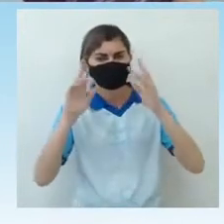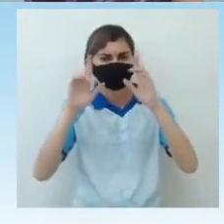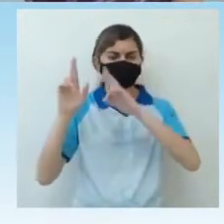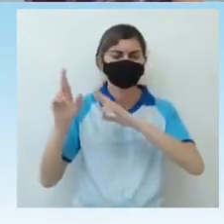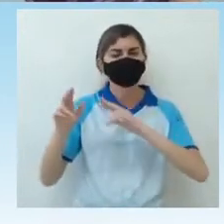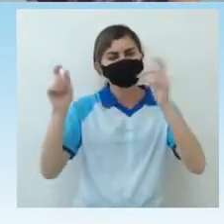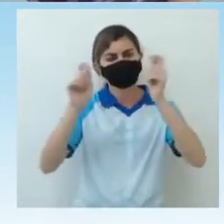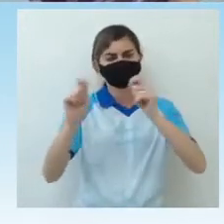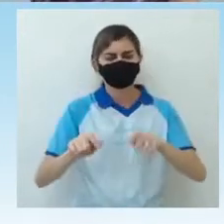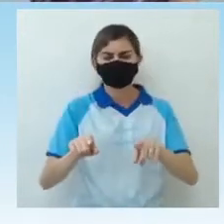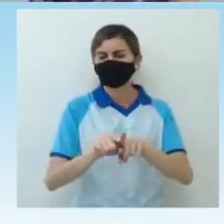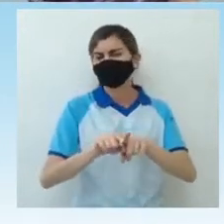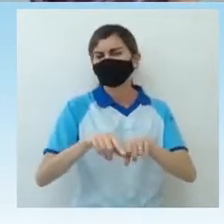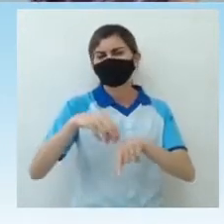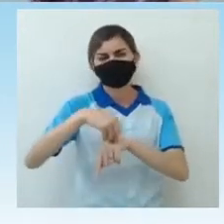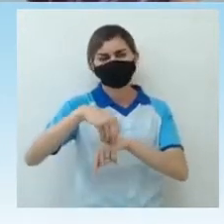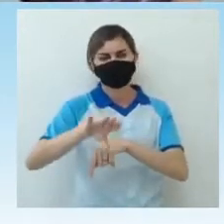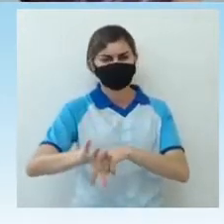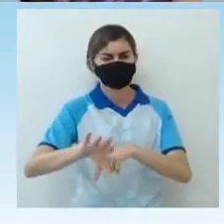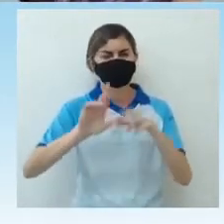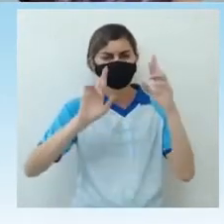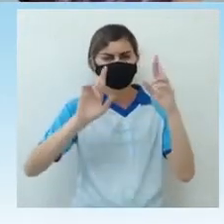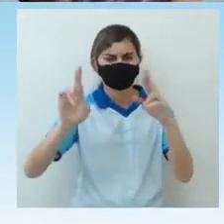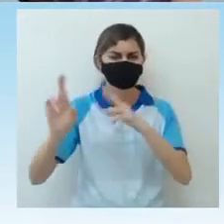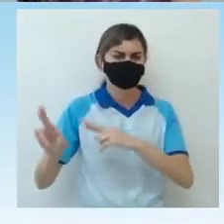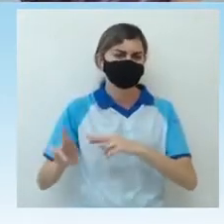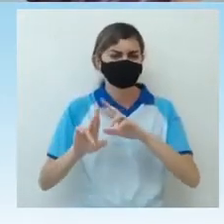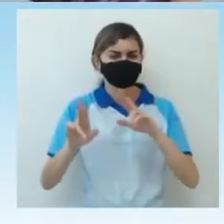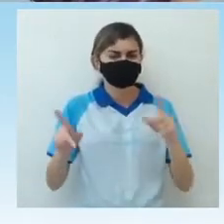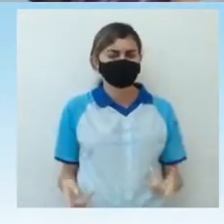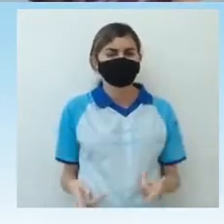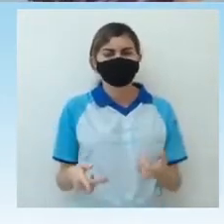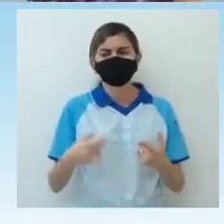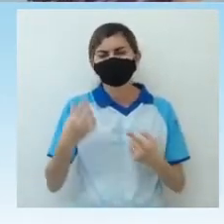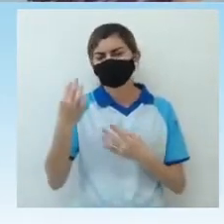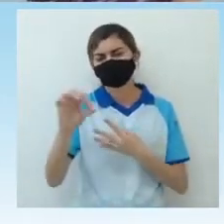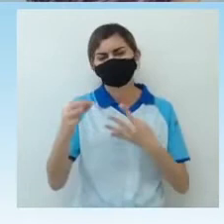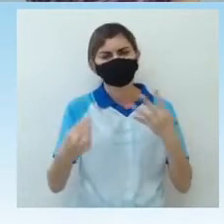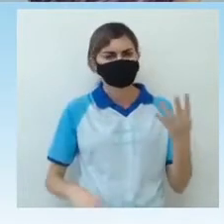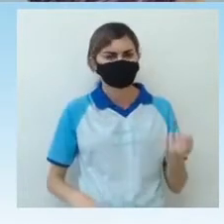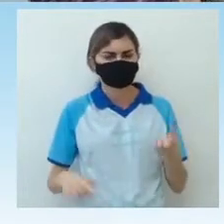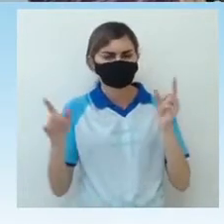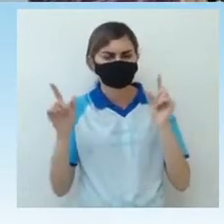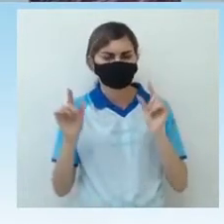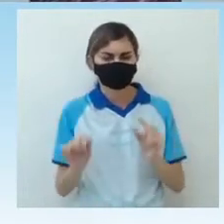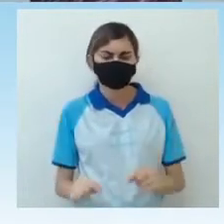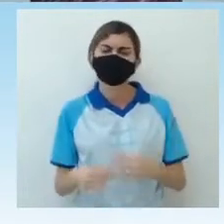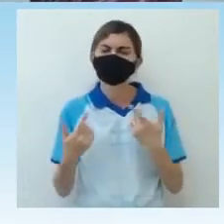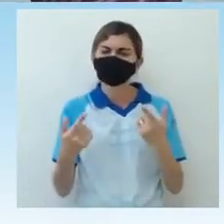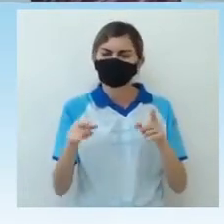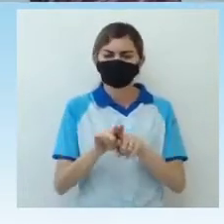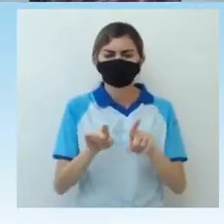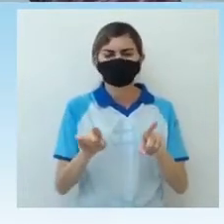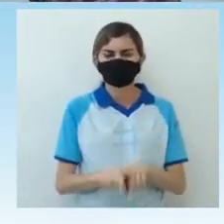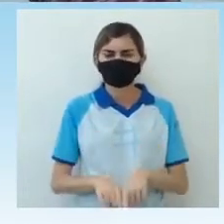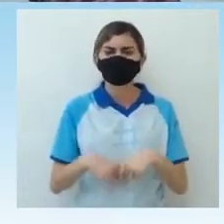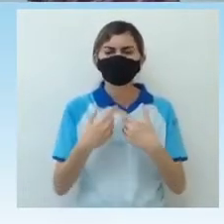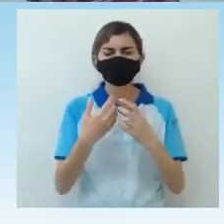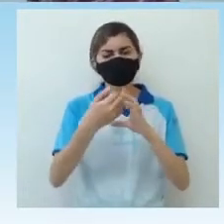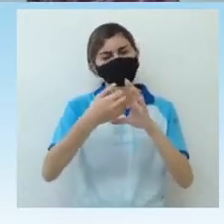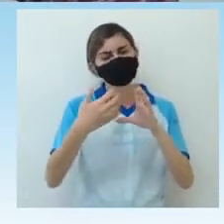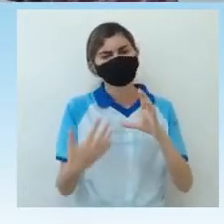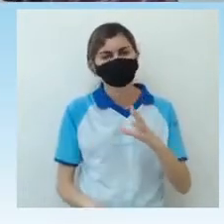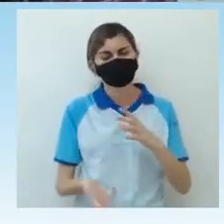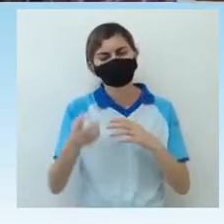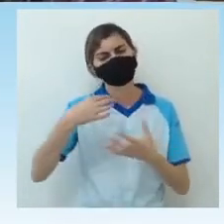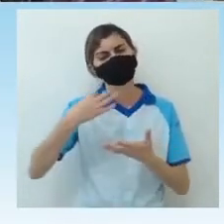arte também vem como um processo de respeito ao diferente, de afirmação das minorias, vem também como um aspecto